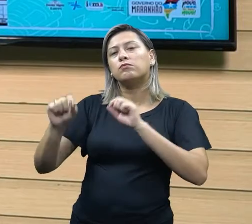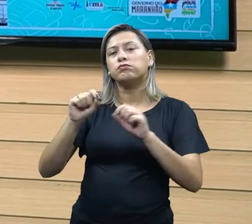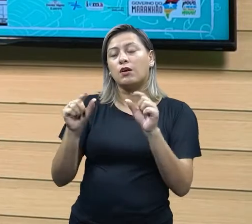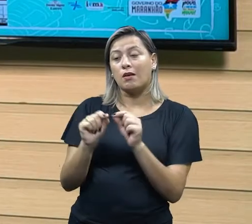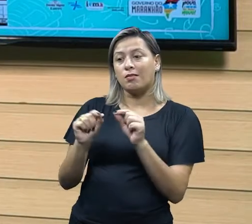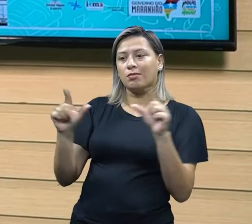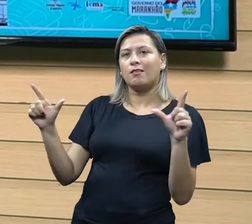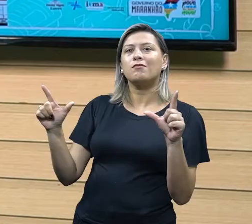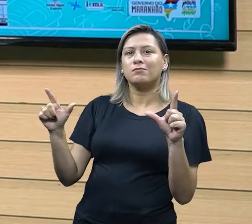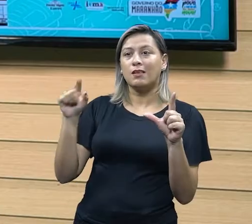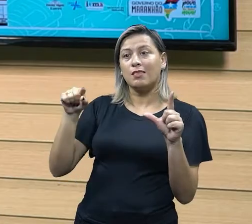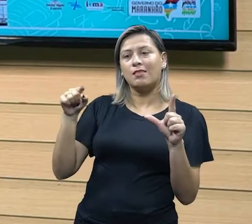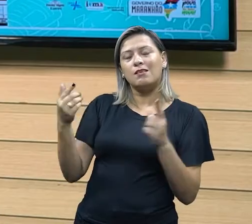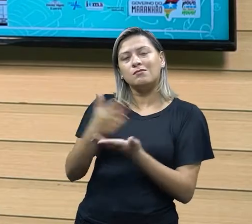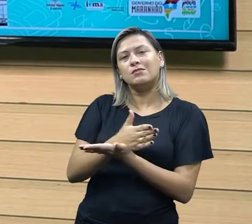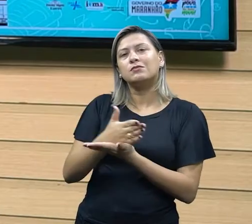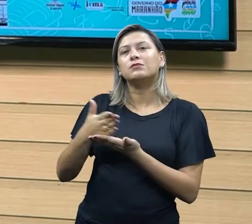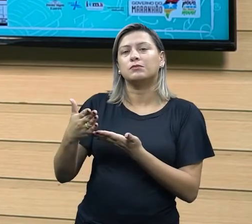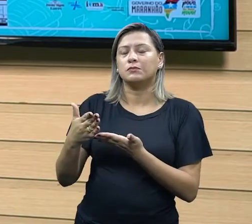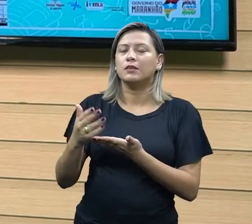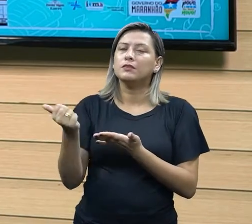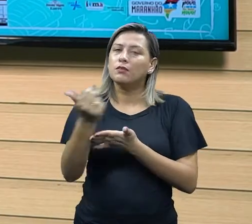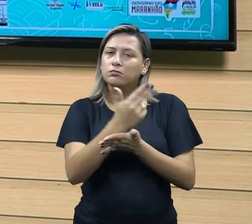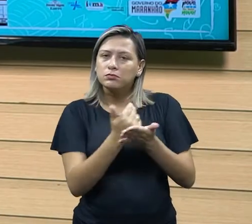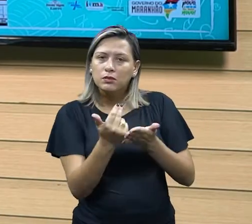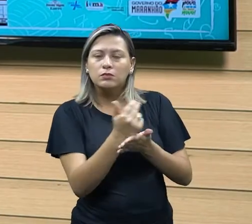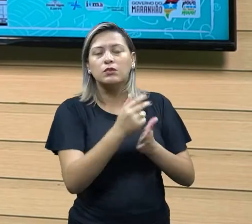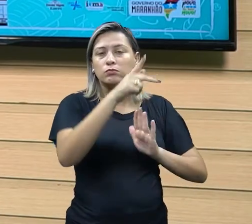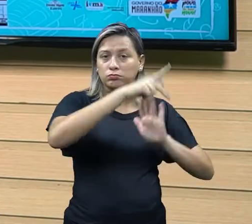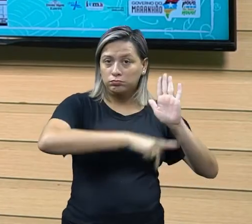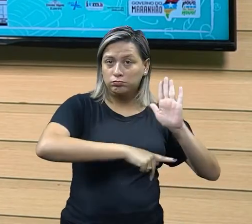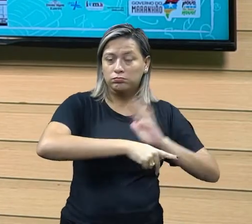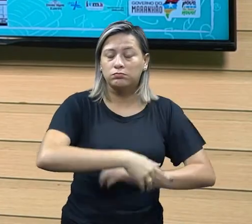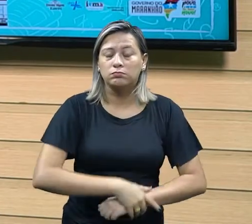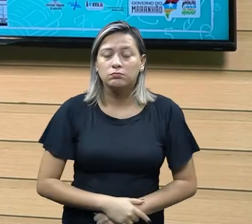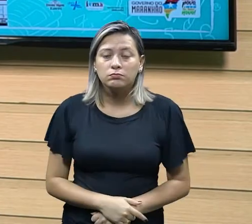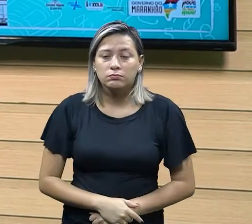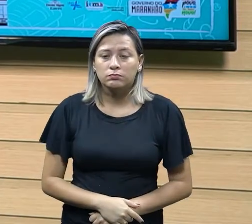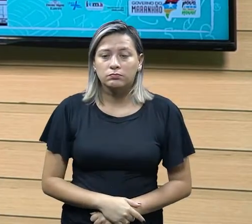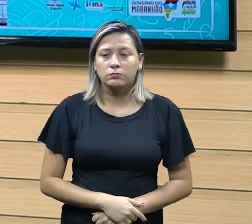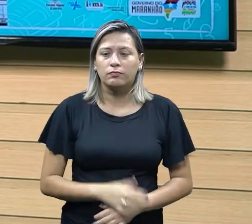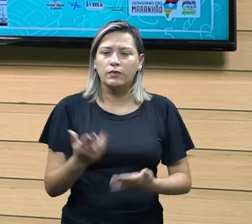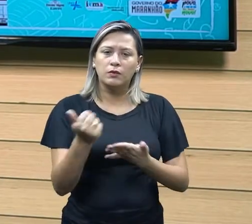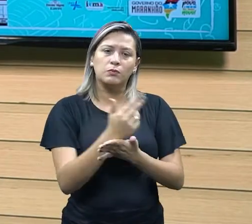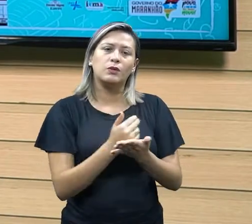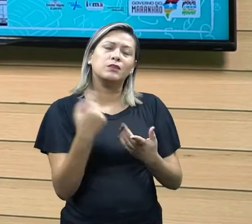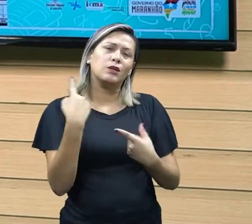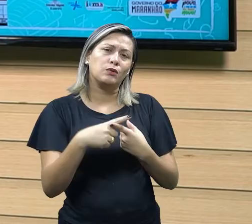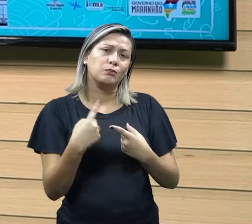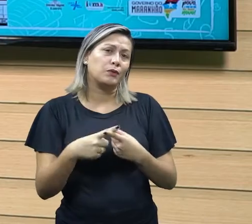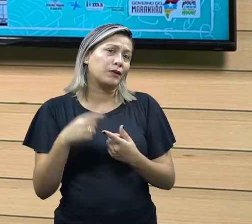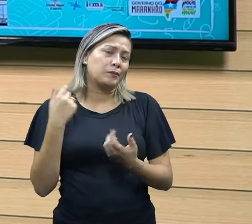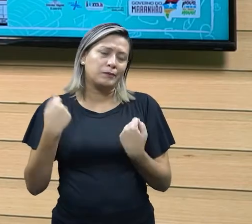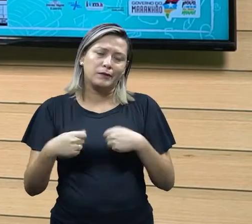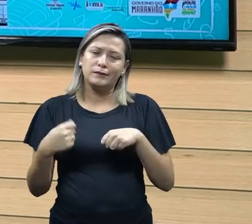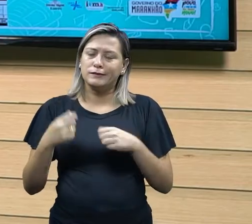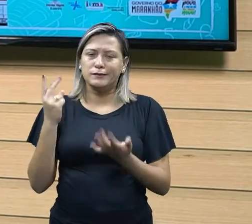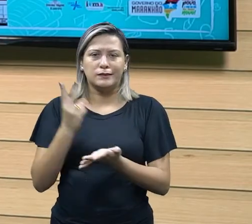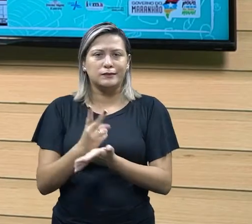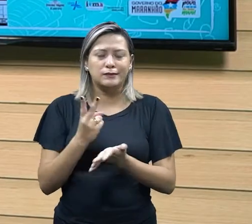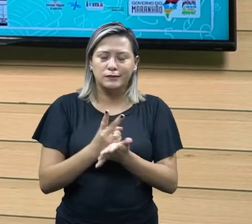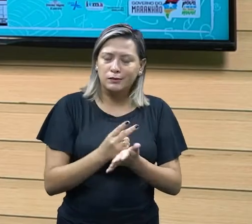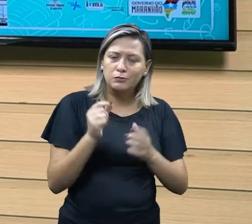É a primeira, é ali que você vai iniciar o seu desenho, o seu projeto. Desenho porque você vai ter sempre que